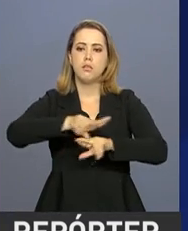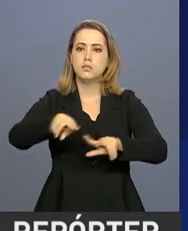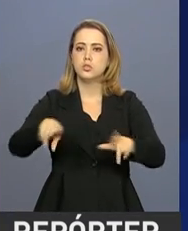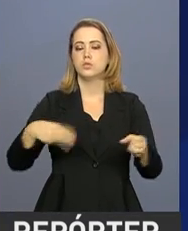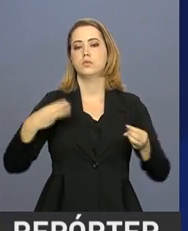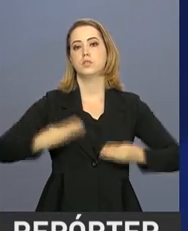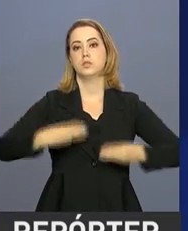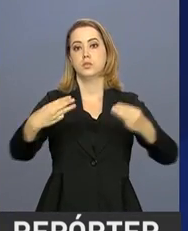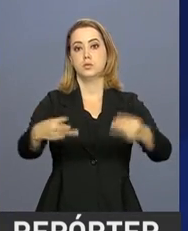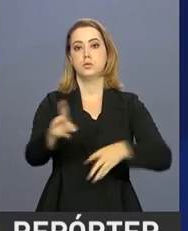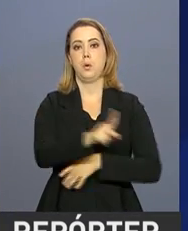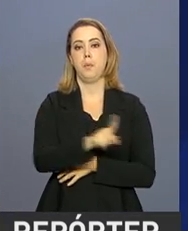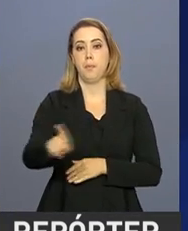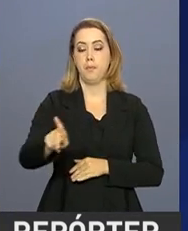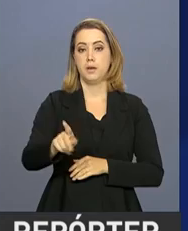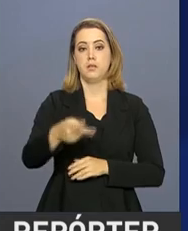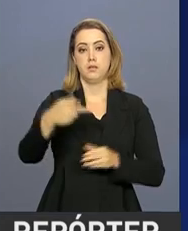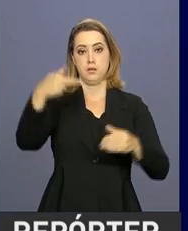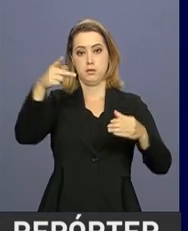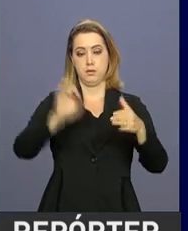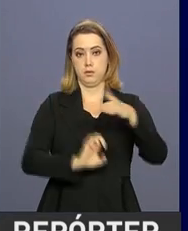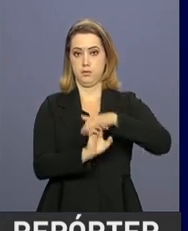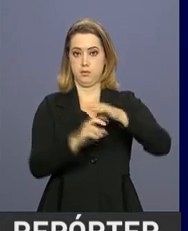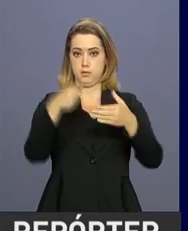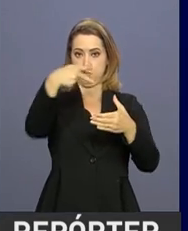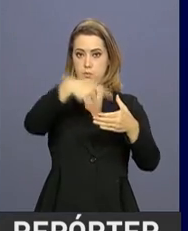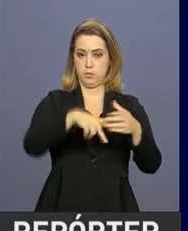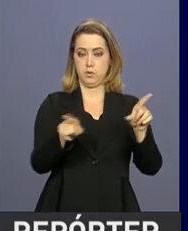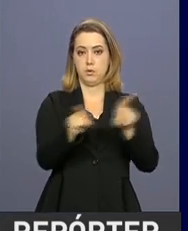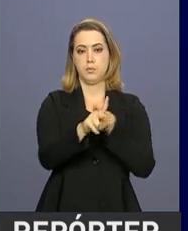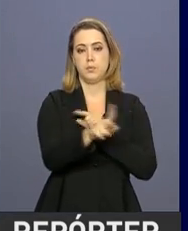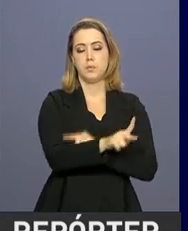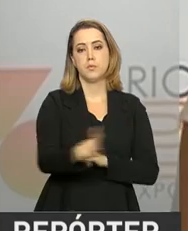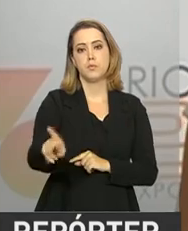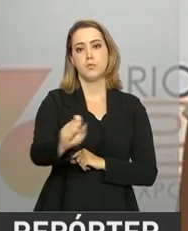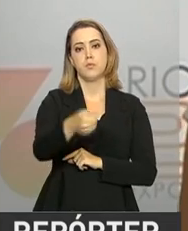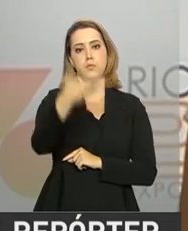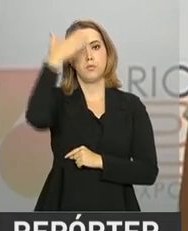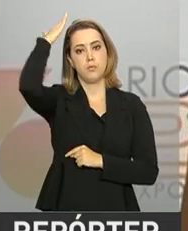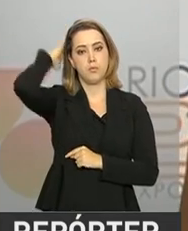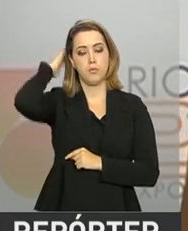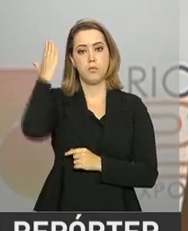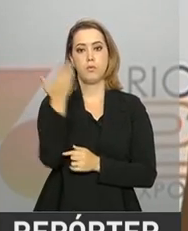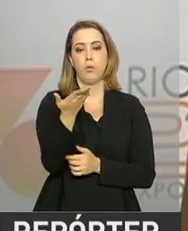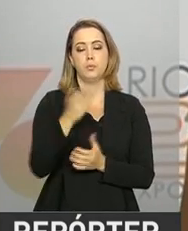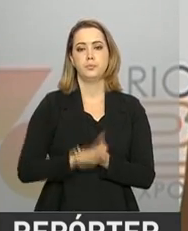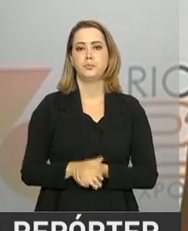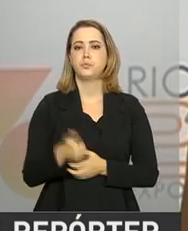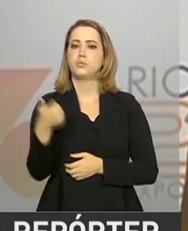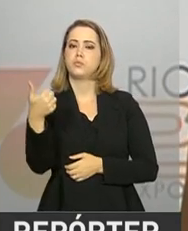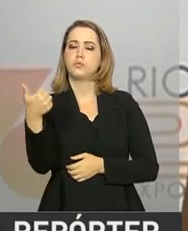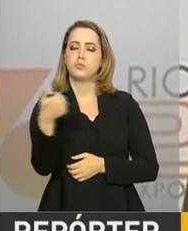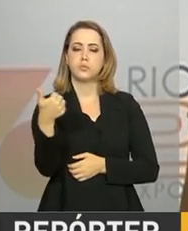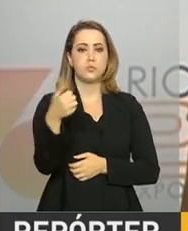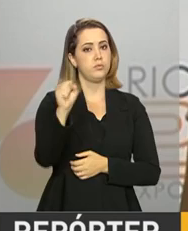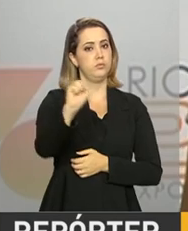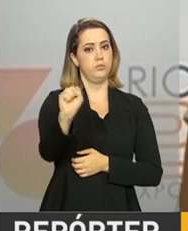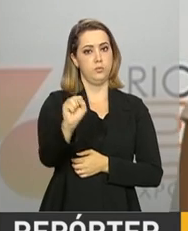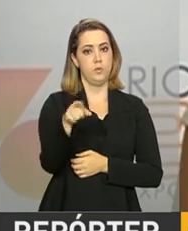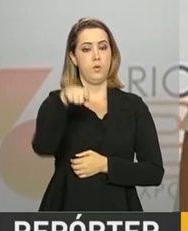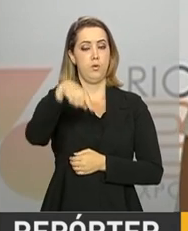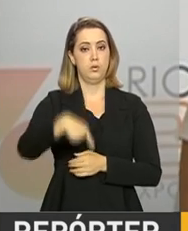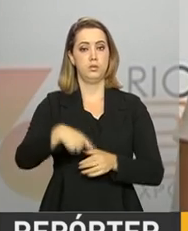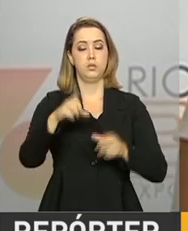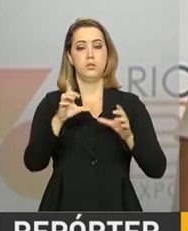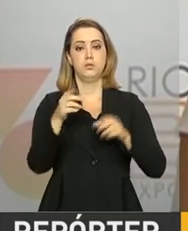do presidente da Petrobras, Pedro Parente, e do presidente Michel Temer. Esta é a 18ª edição da conferência